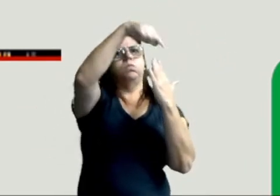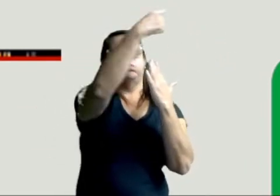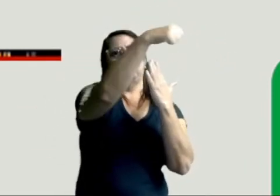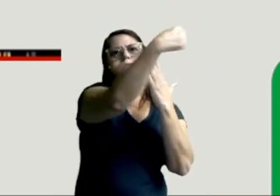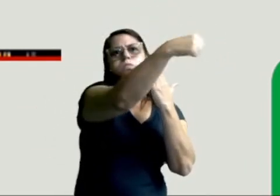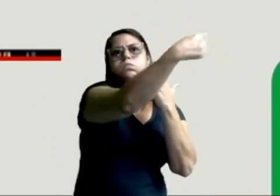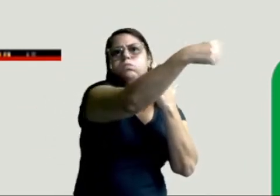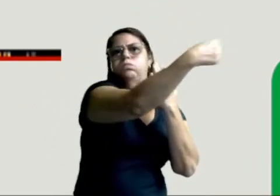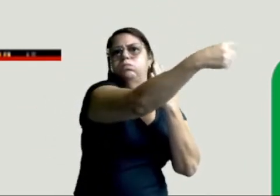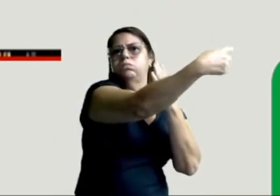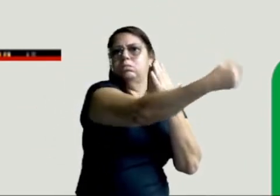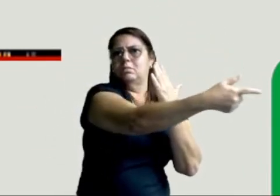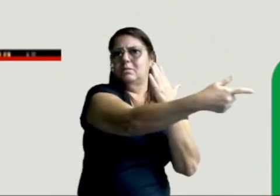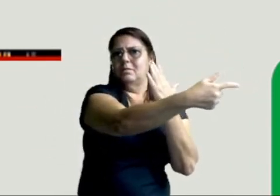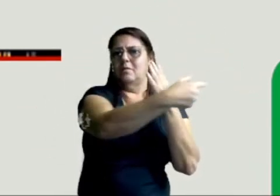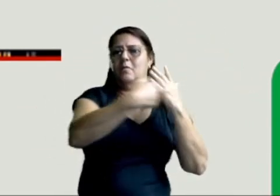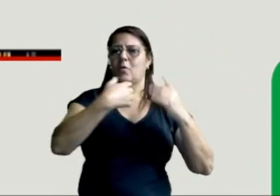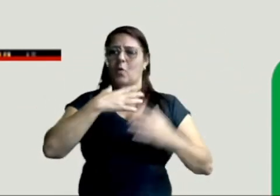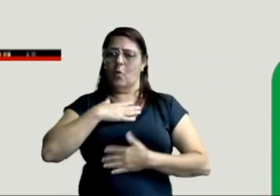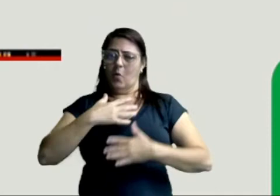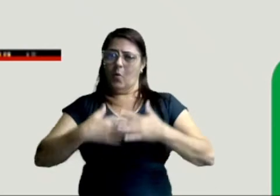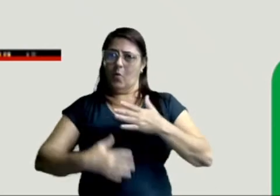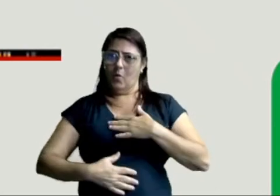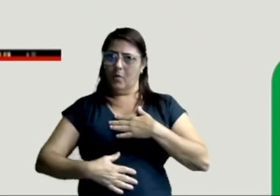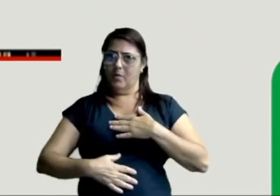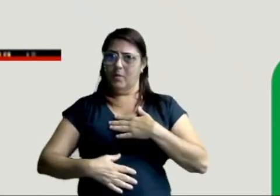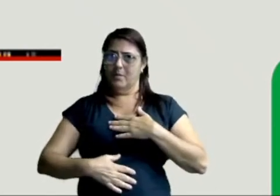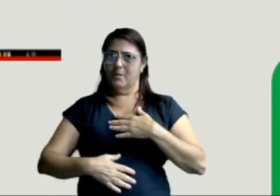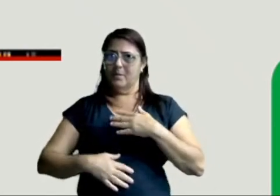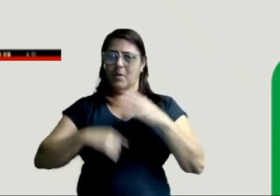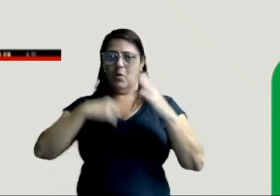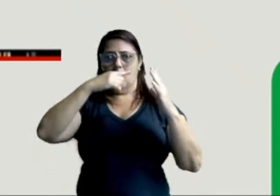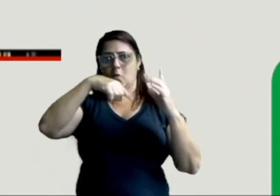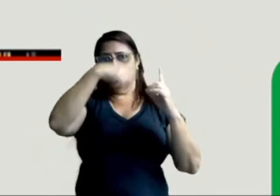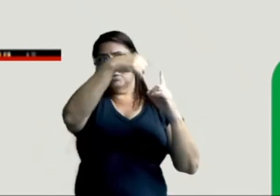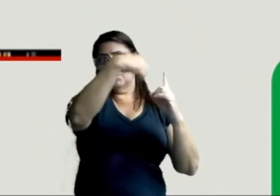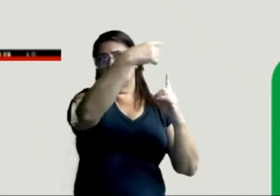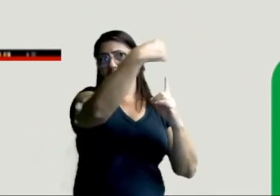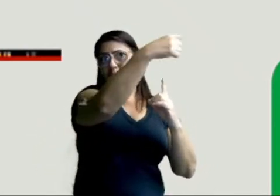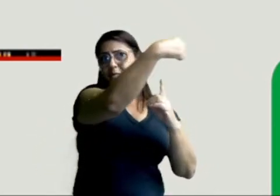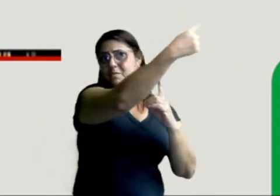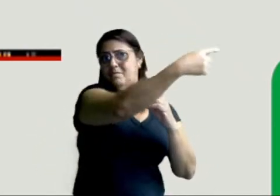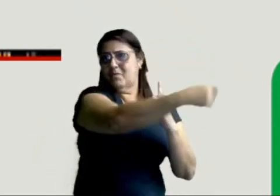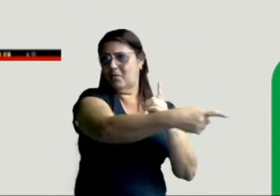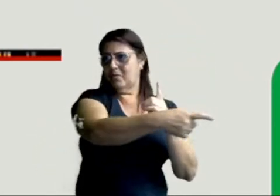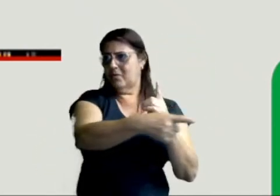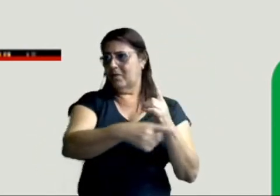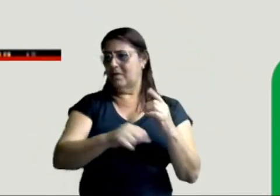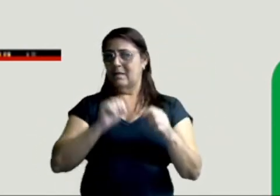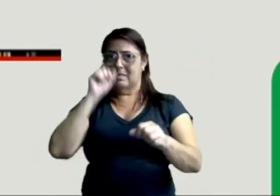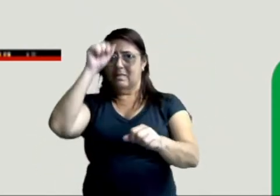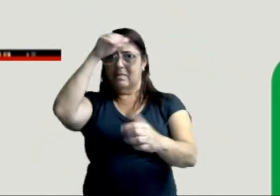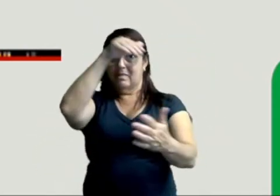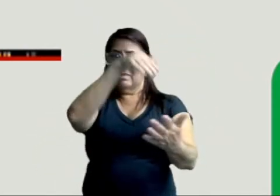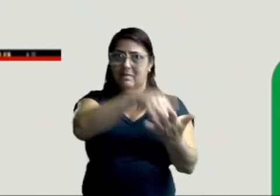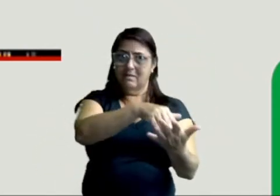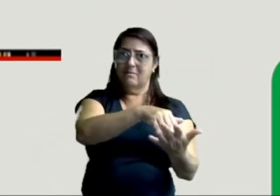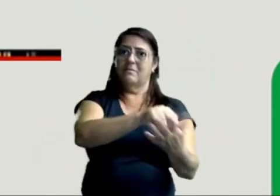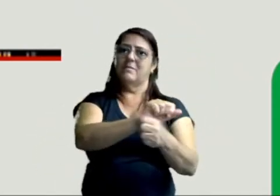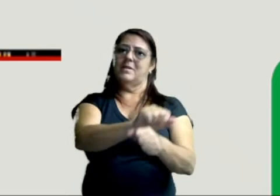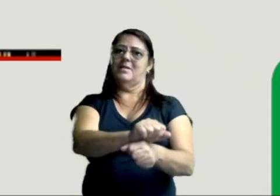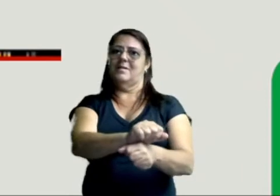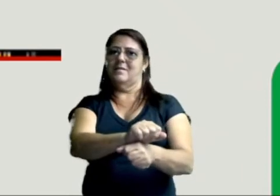você continua em movimento. Se tu estiver em repouso, você tende a permanecer em repouso até que uma força contrária atue sobre